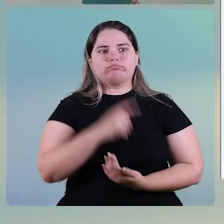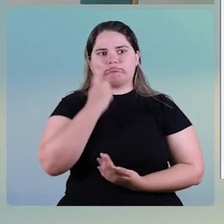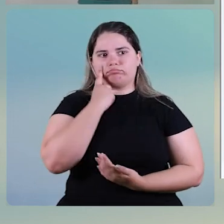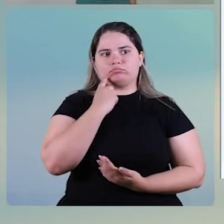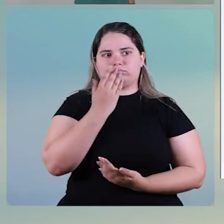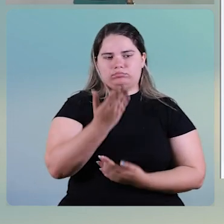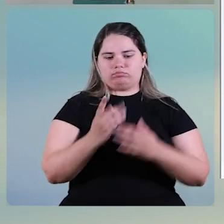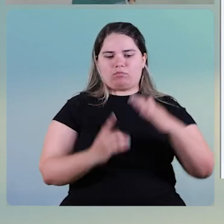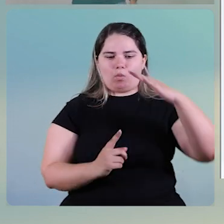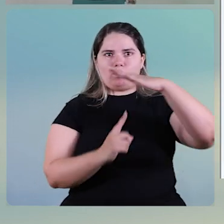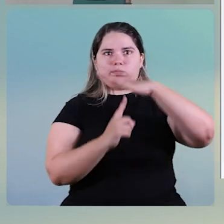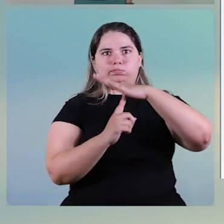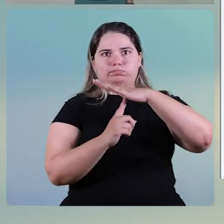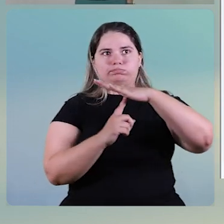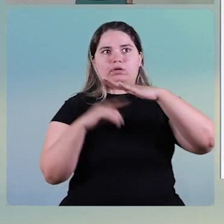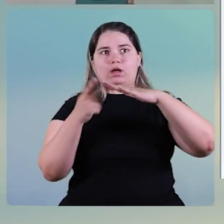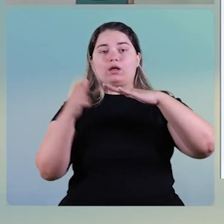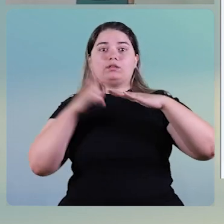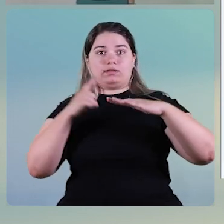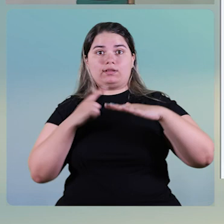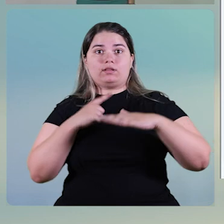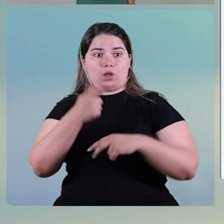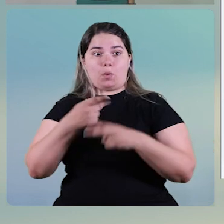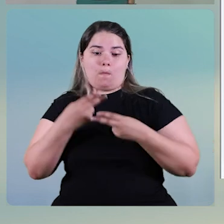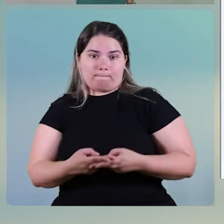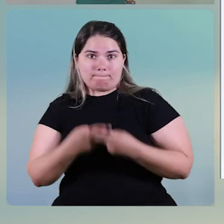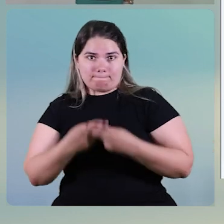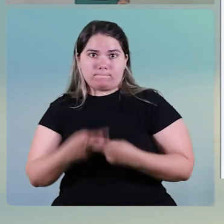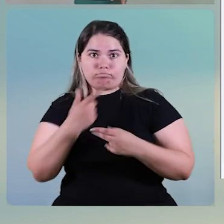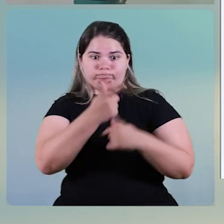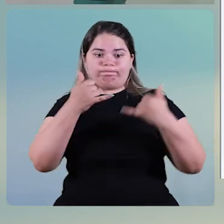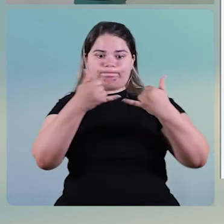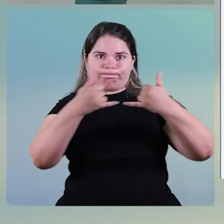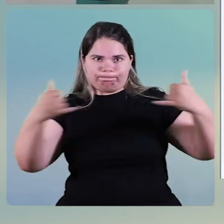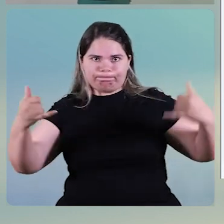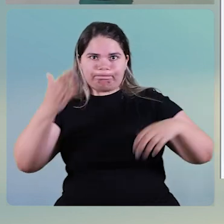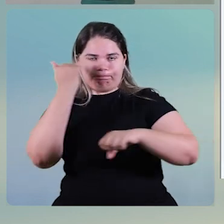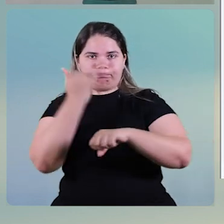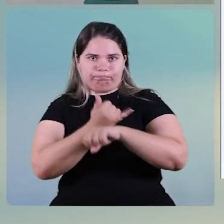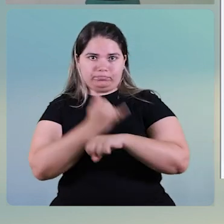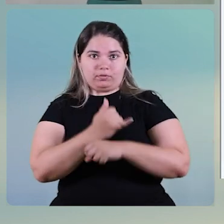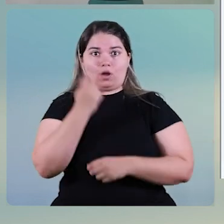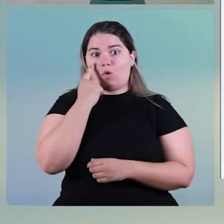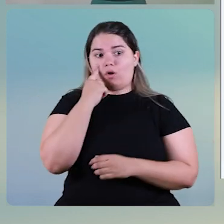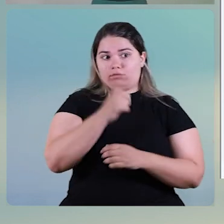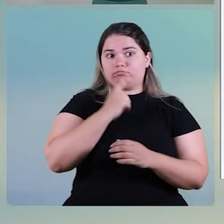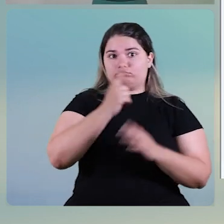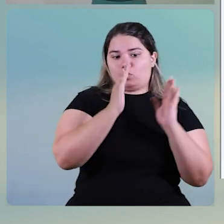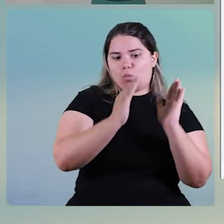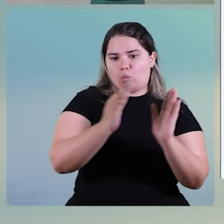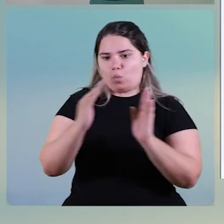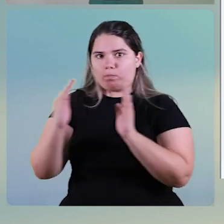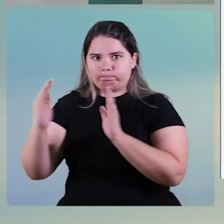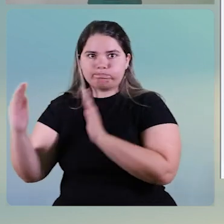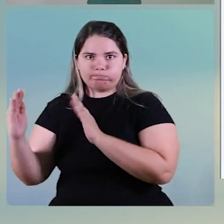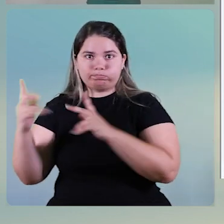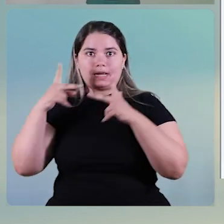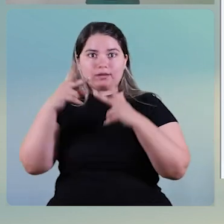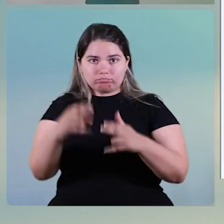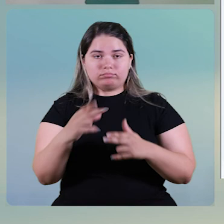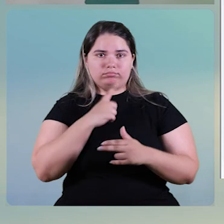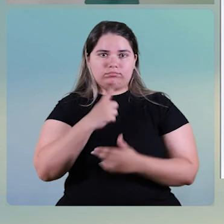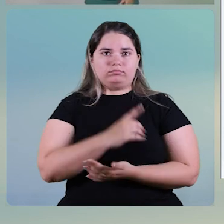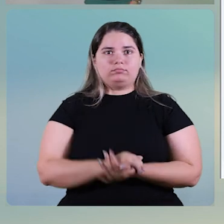barra nós temos o peso da barra. Veja que como a barra foi dividida em pedaços iguais,